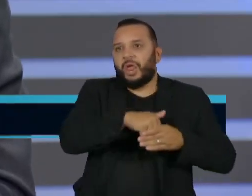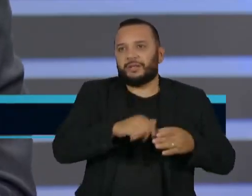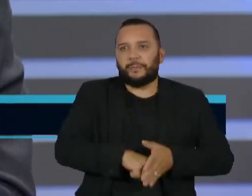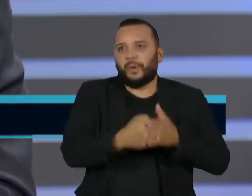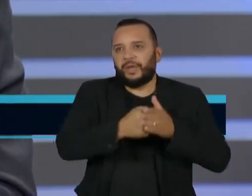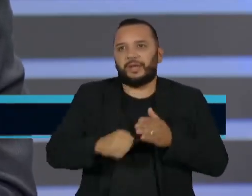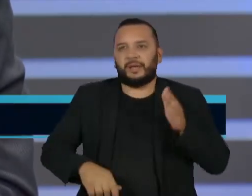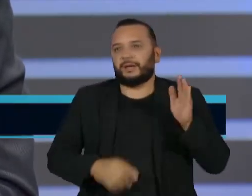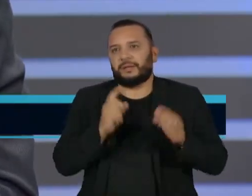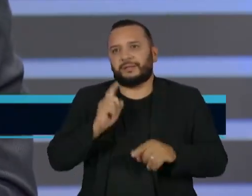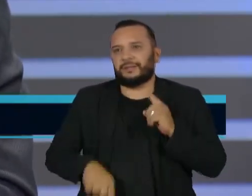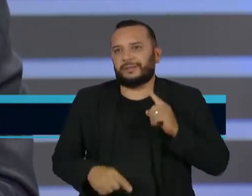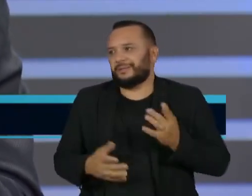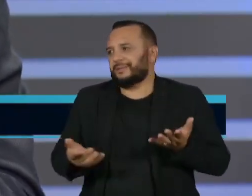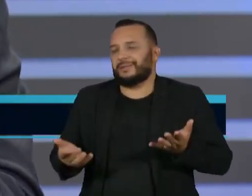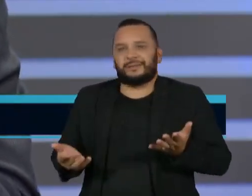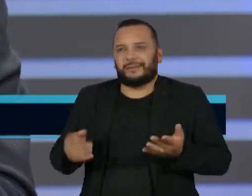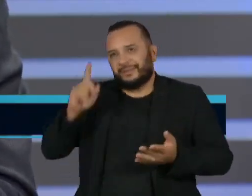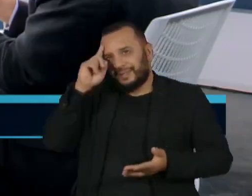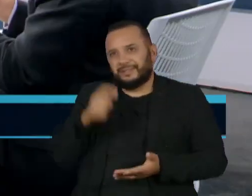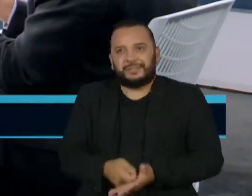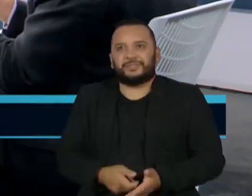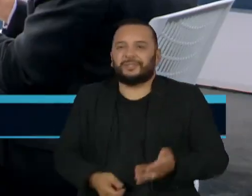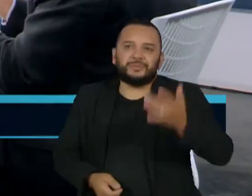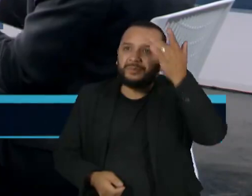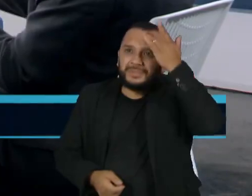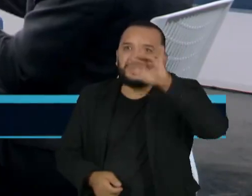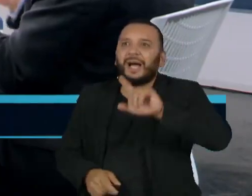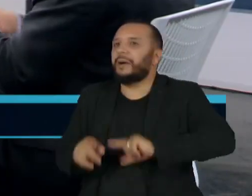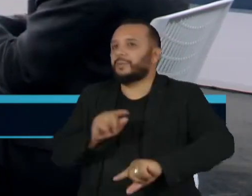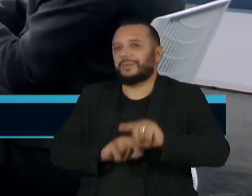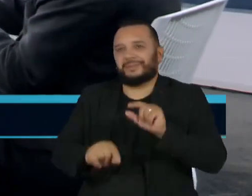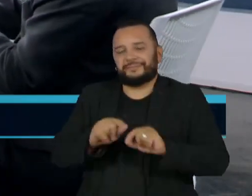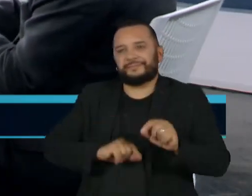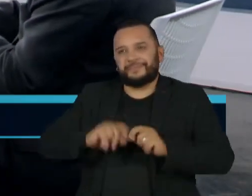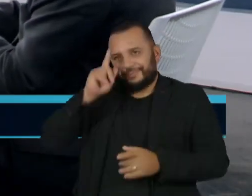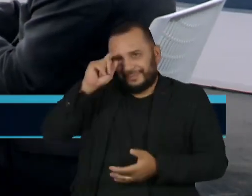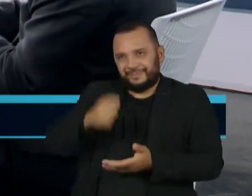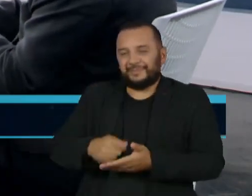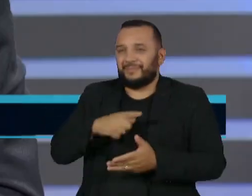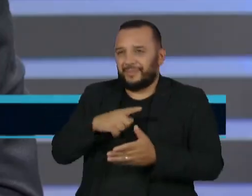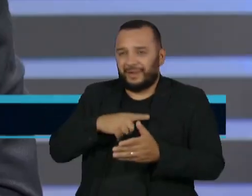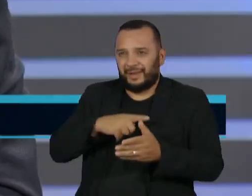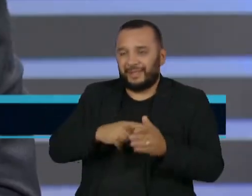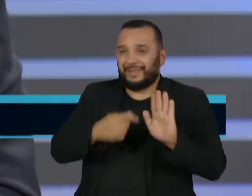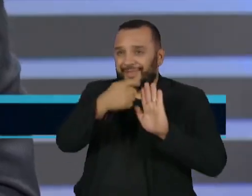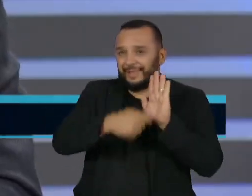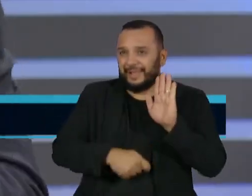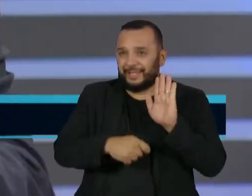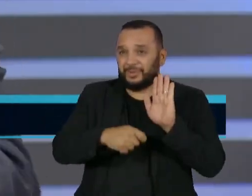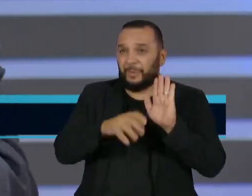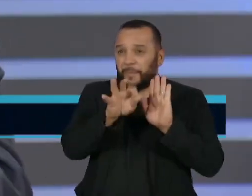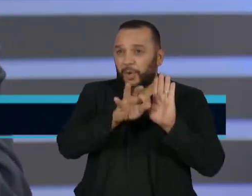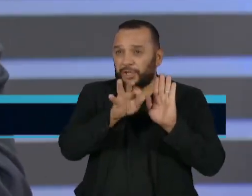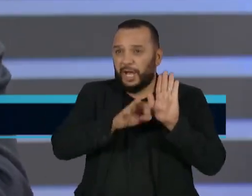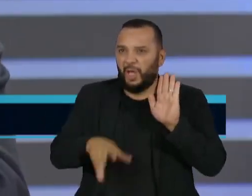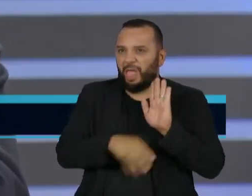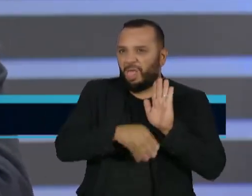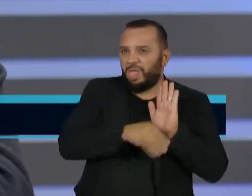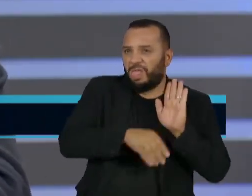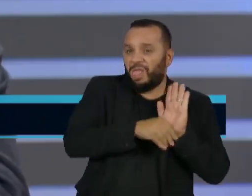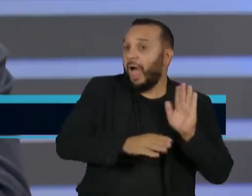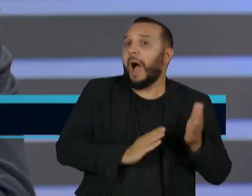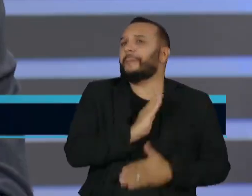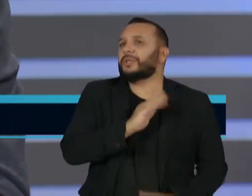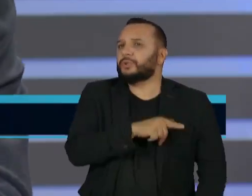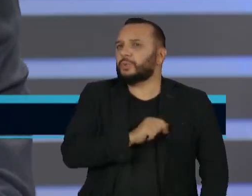veto, votam, decidem, você quase nem sabe o que decidiu, entram jabutis no meio dos projetos. Quando você viu,